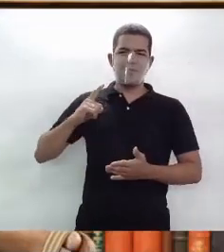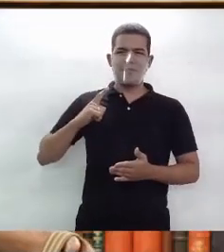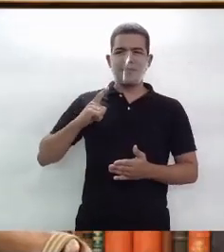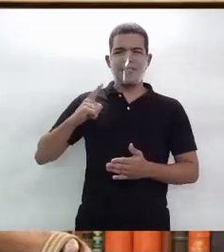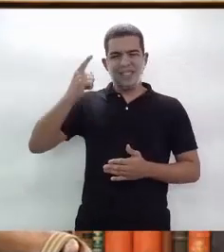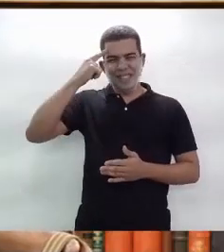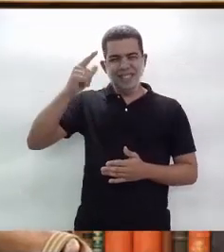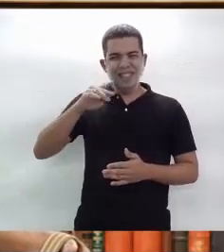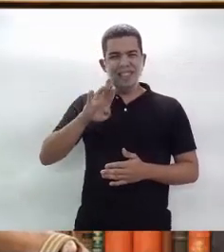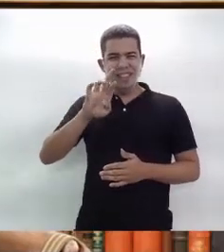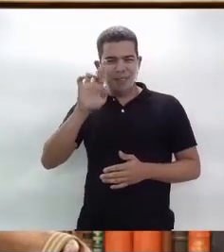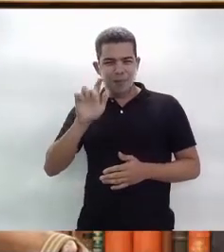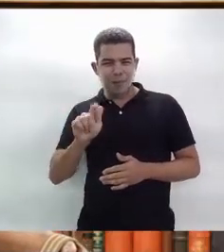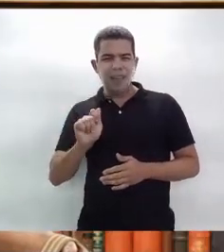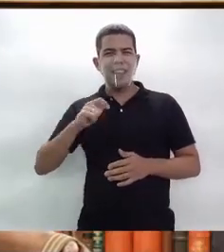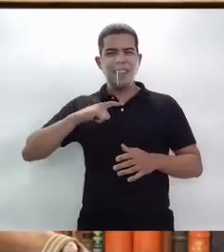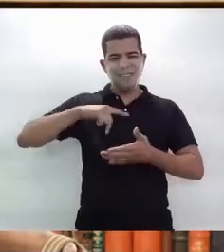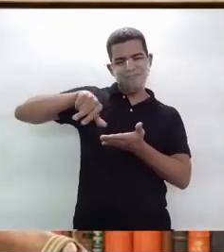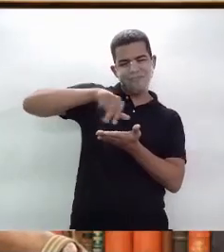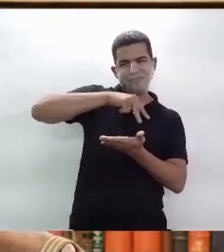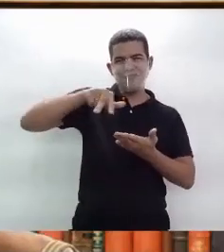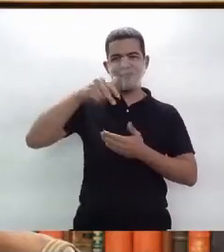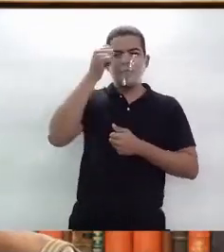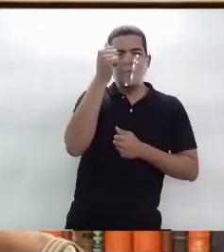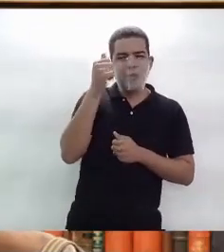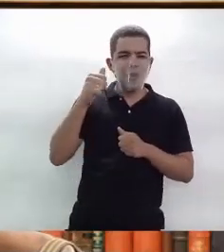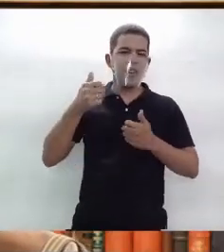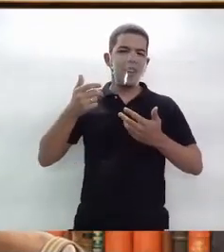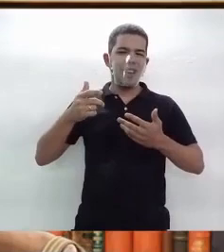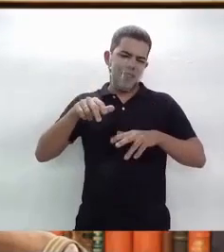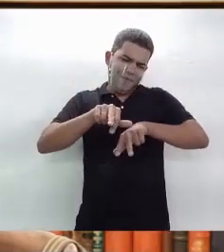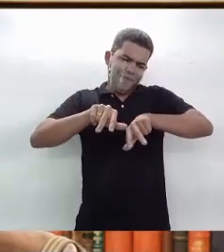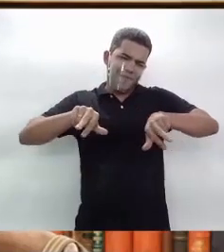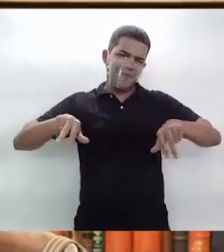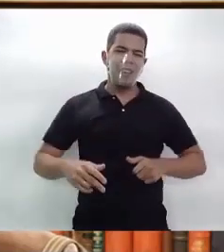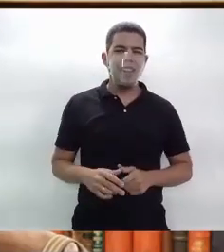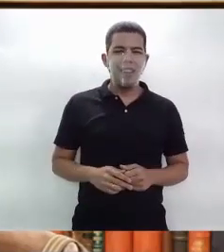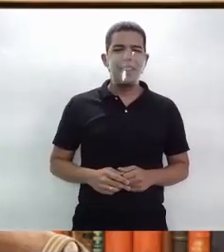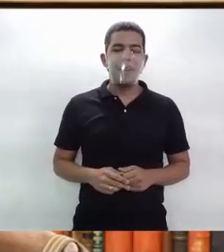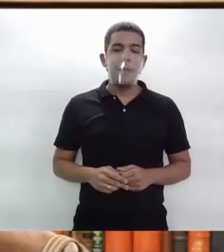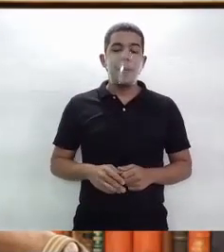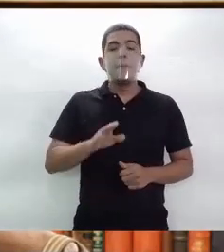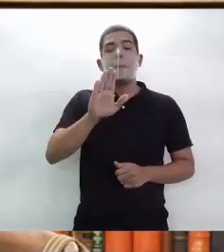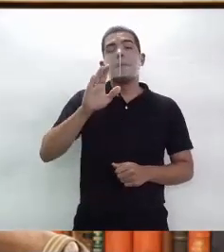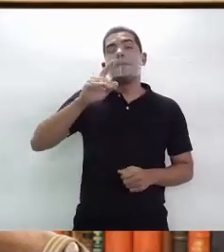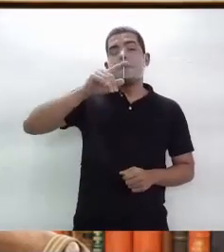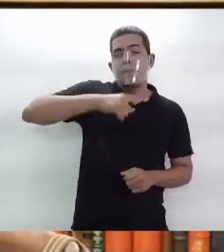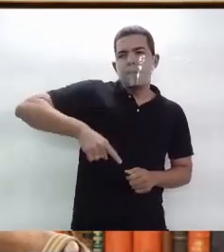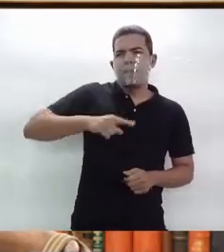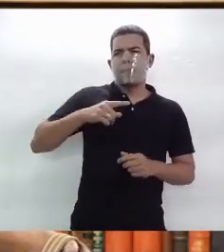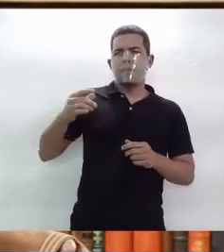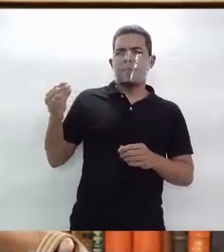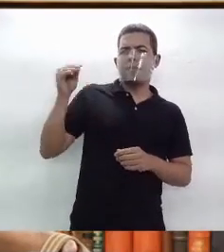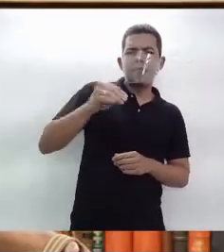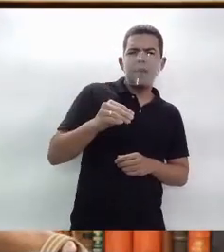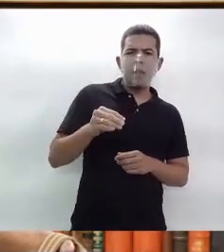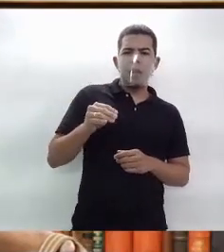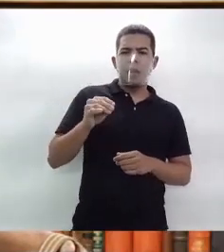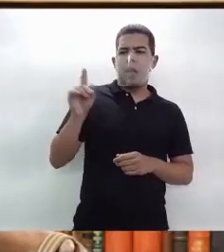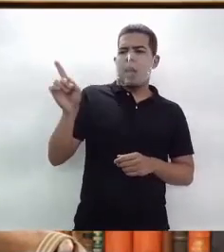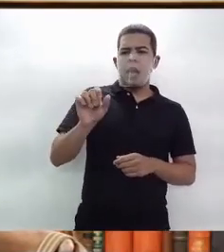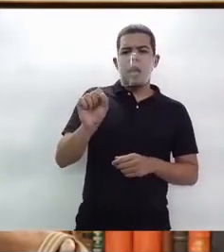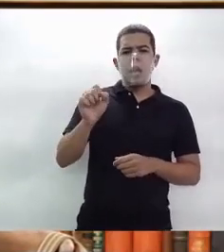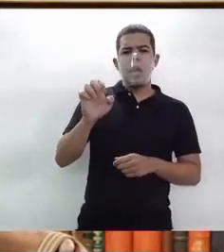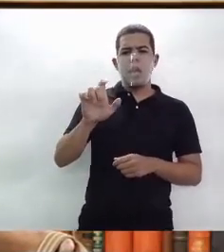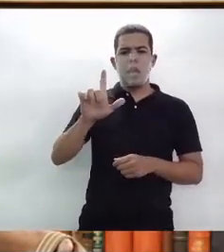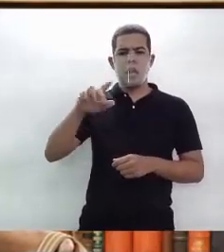bregas, como é que são os outros? Tecnobregas, não sei o quê. Funk. Mas quando a gente traz, por exemplo, Selma do Coco, ele